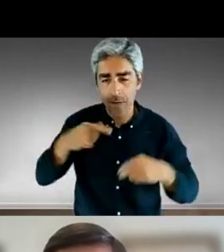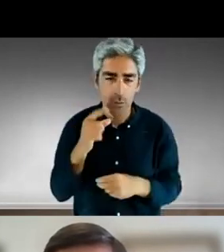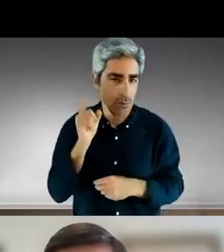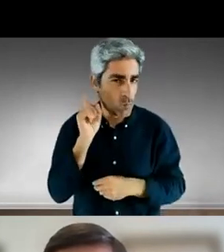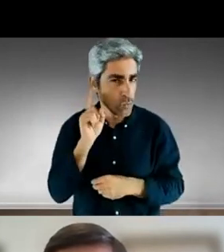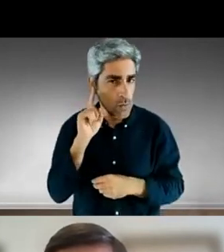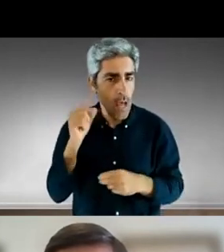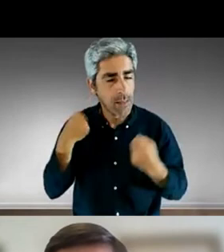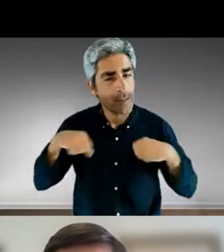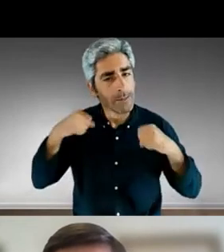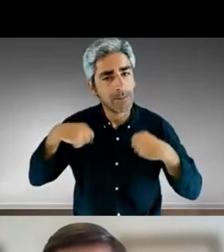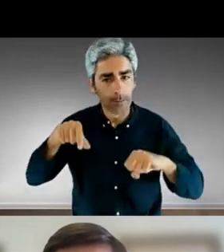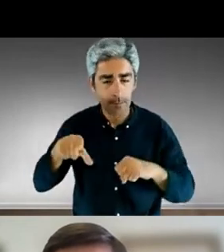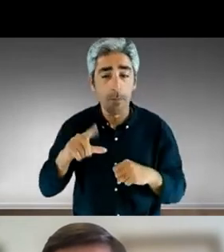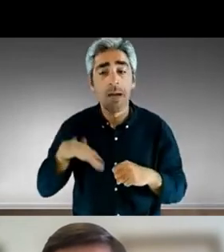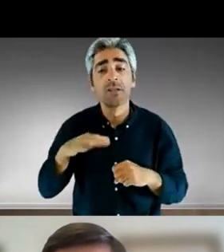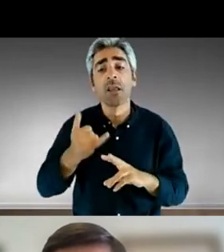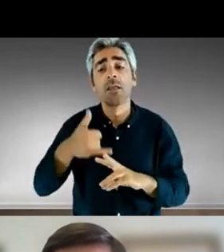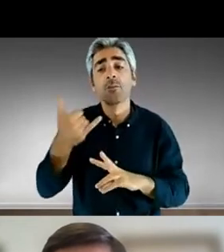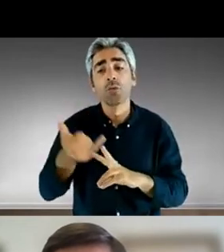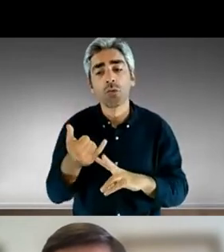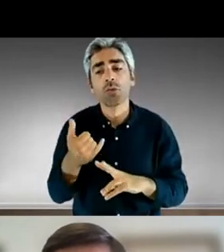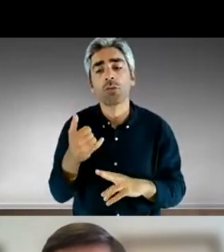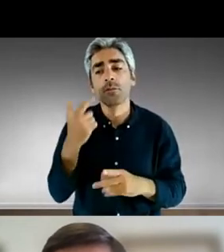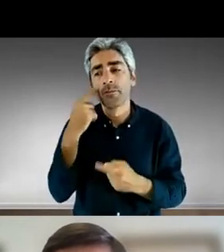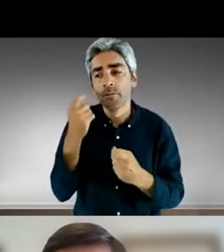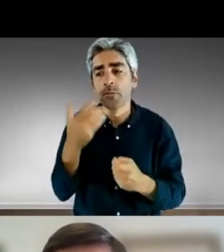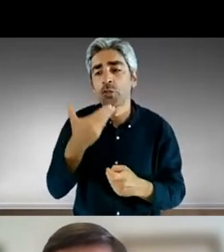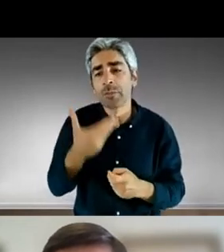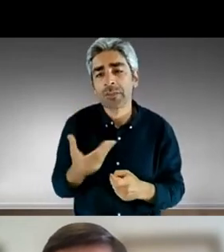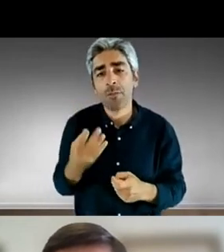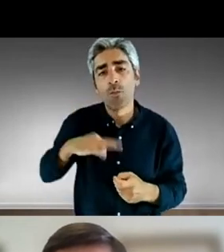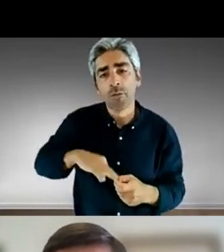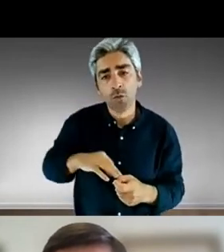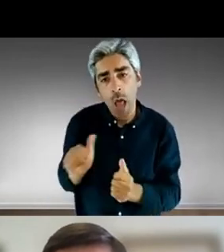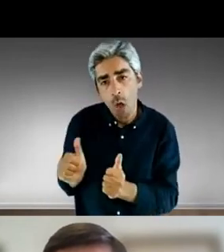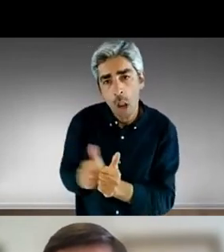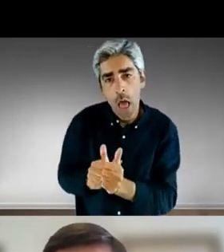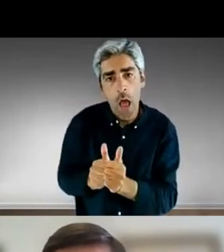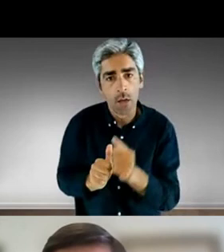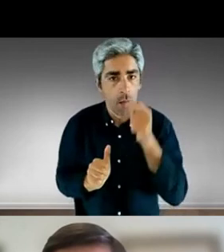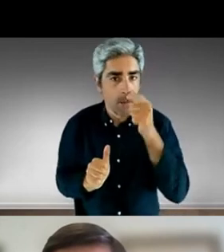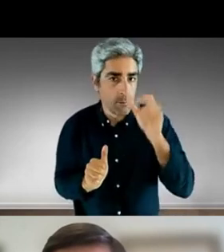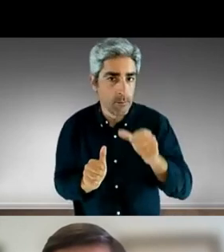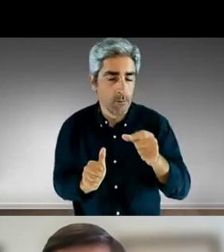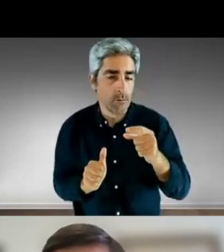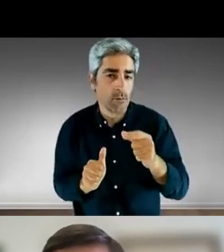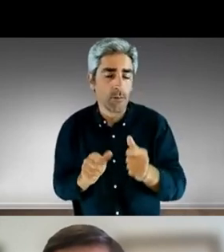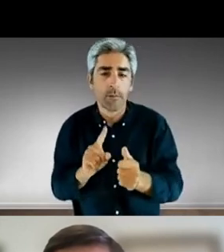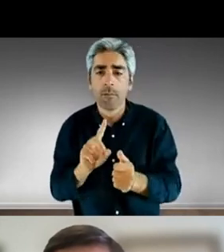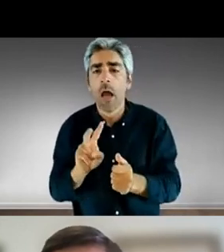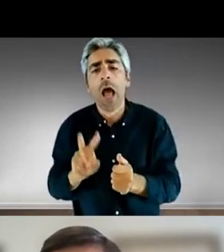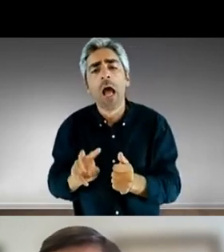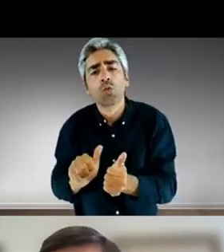mas depois angariar experiência profissional ao lado ou como adjunto de alguém